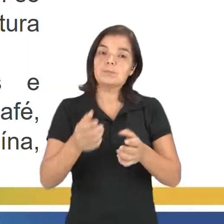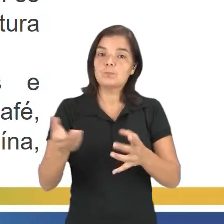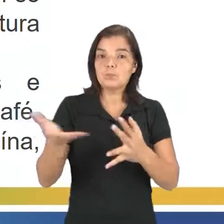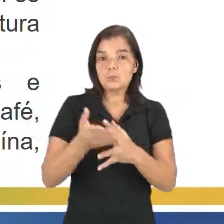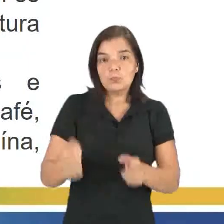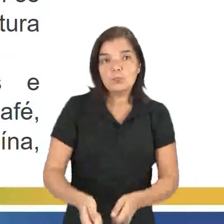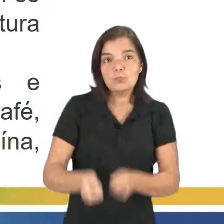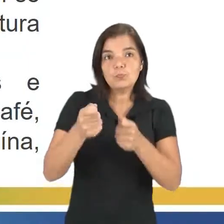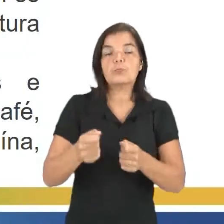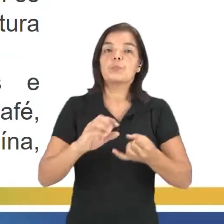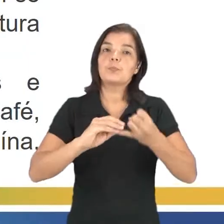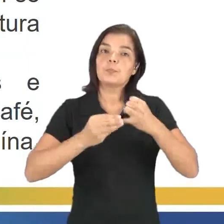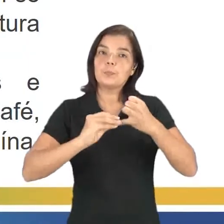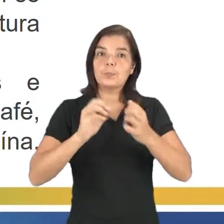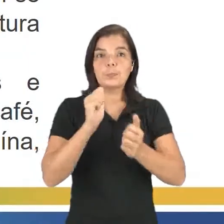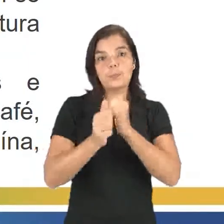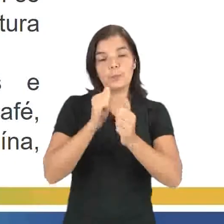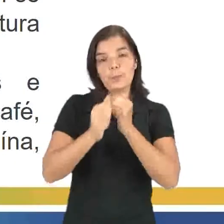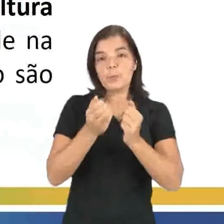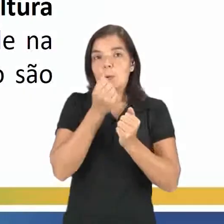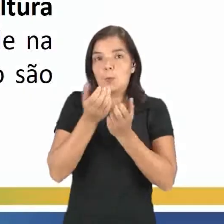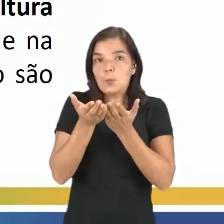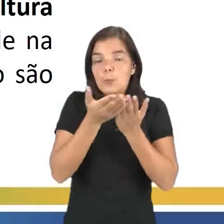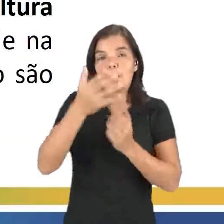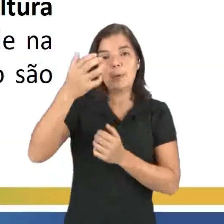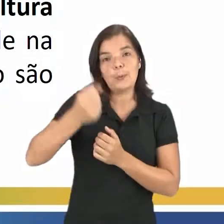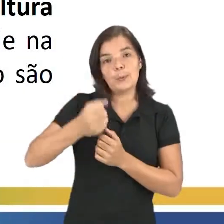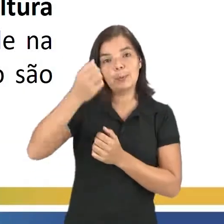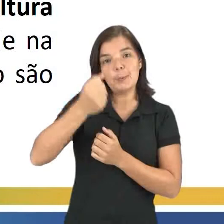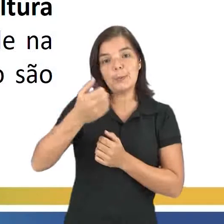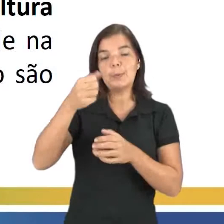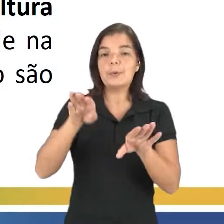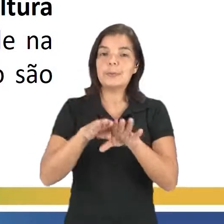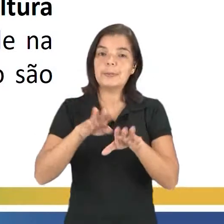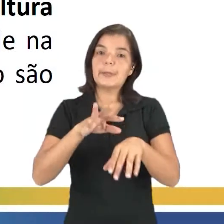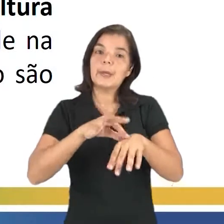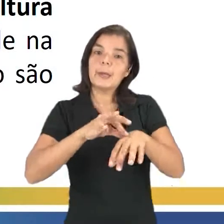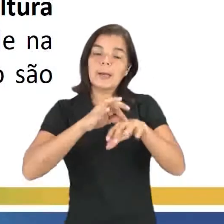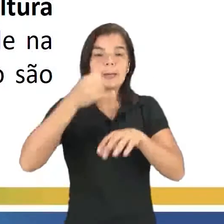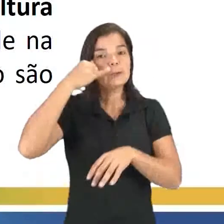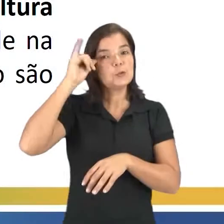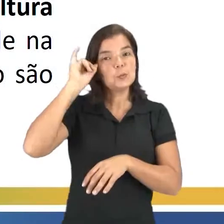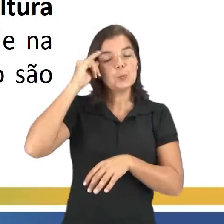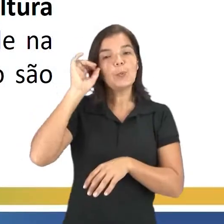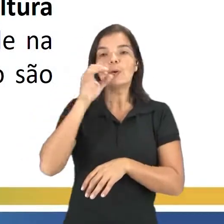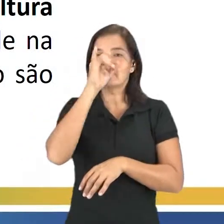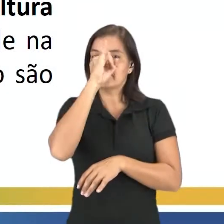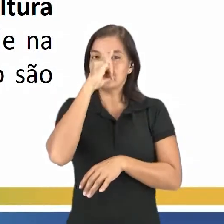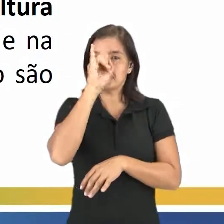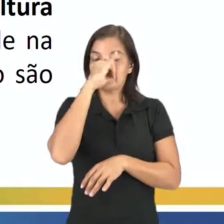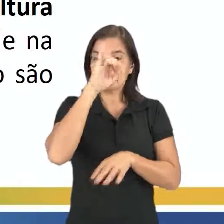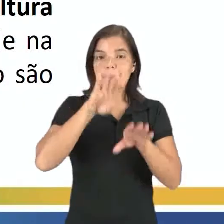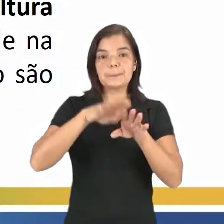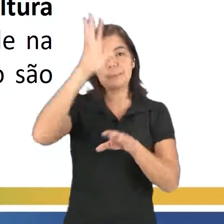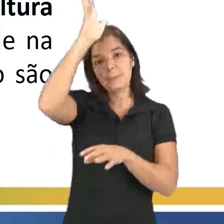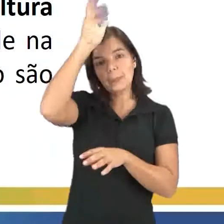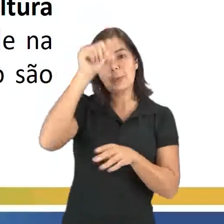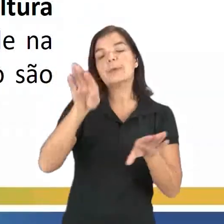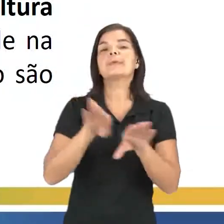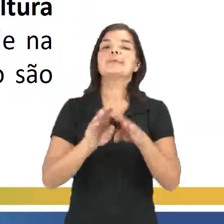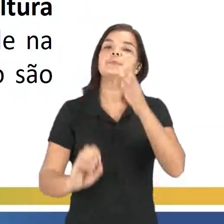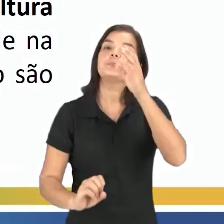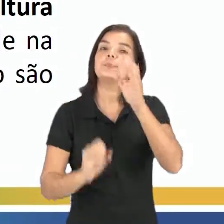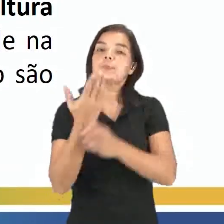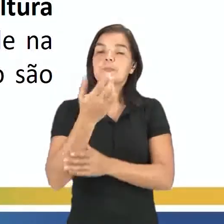arroz, trigo, leite, carne suína, bovina e as aves, né? Então, quando foi que surgiu a agricultura familiar? A agricultura familiar